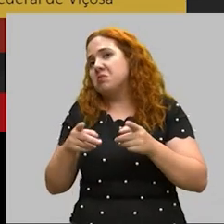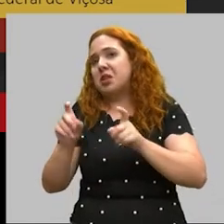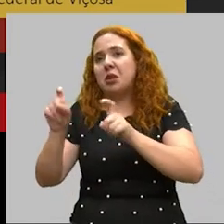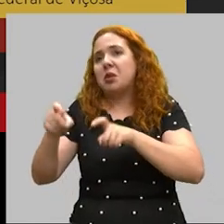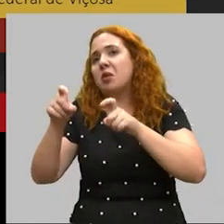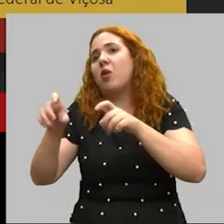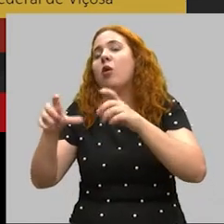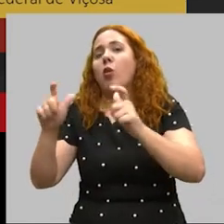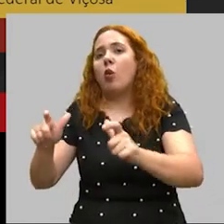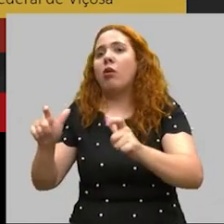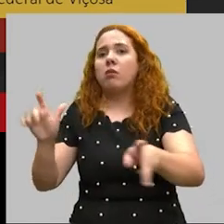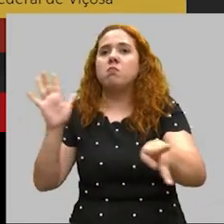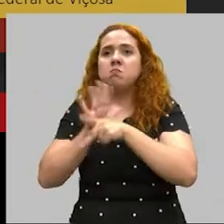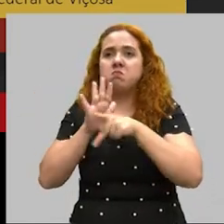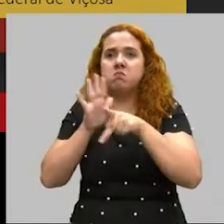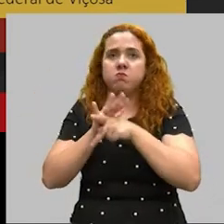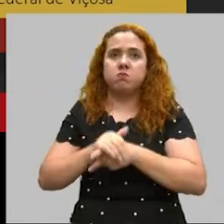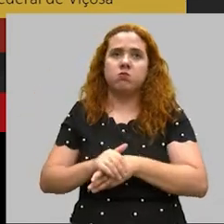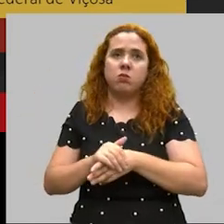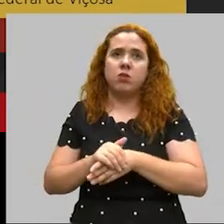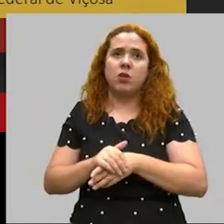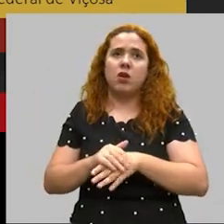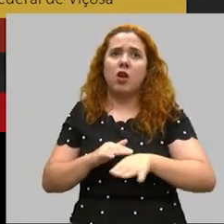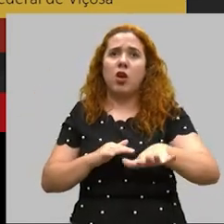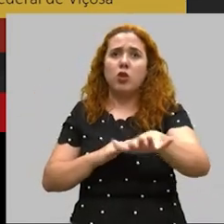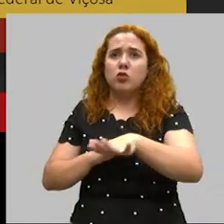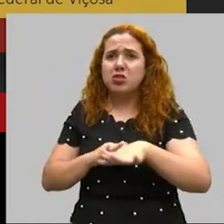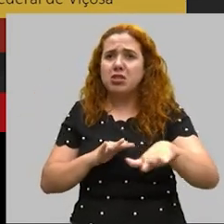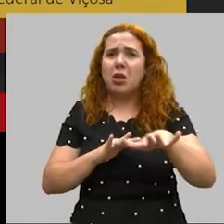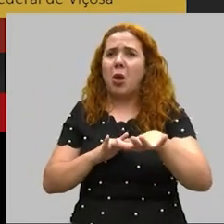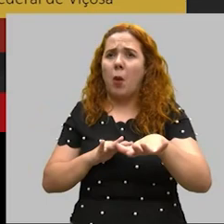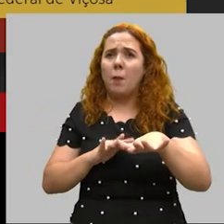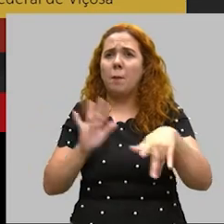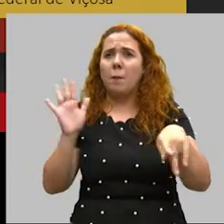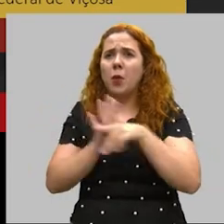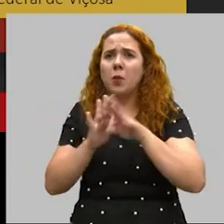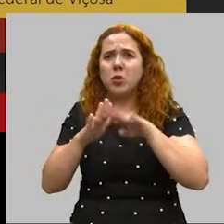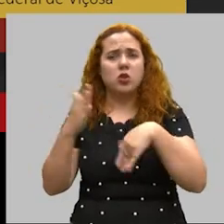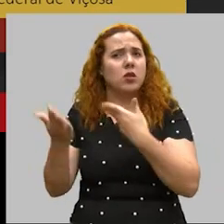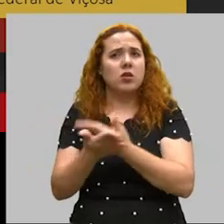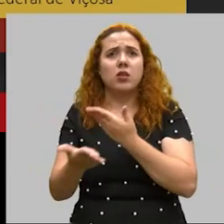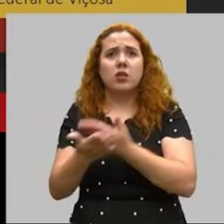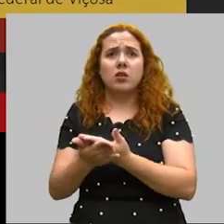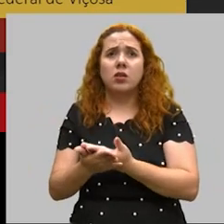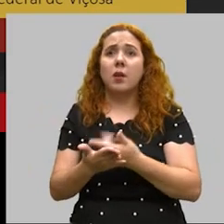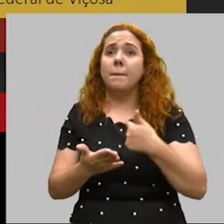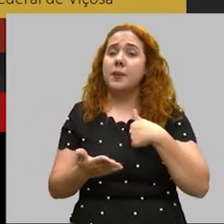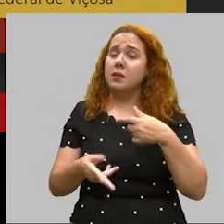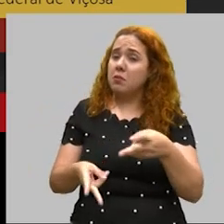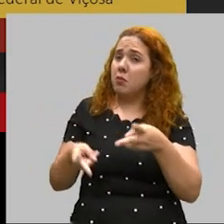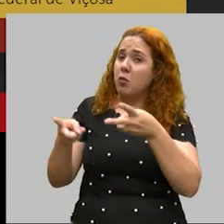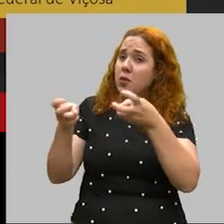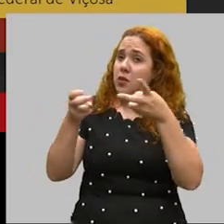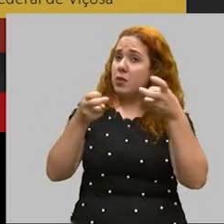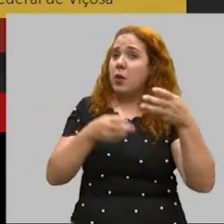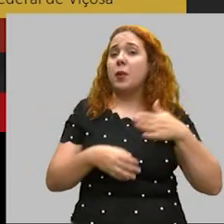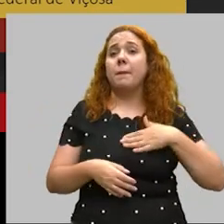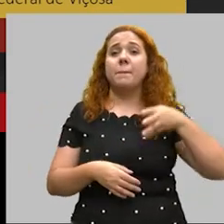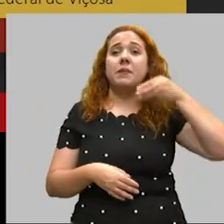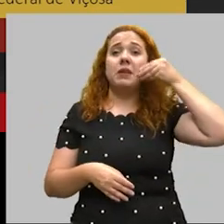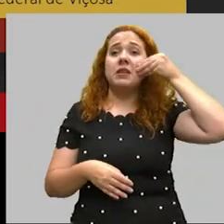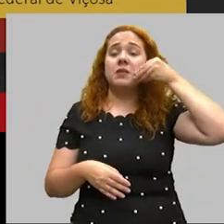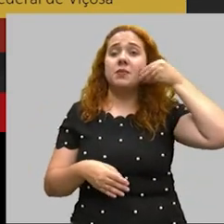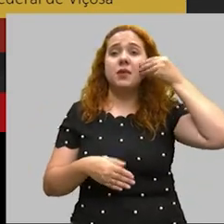é desse lugar que eu falo né Eu não tô no chão da escola como Educadora então a minha fala vem da minha observação da minha experiência